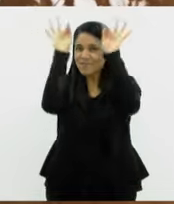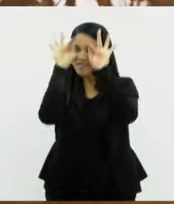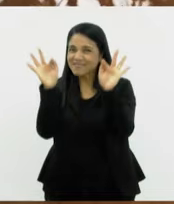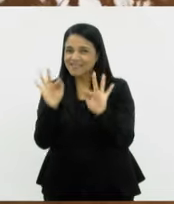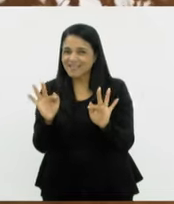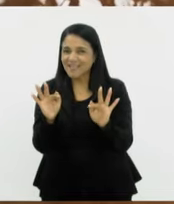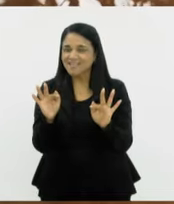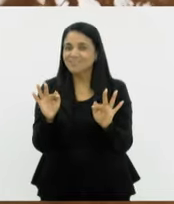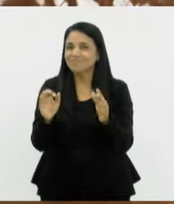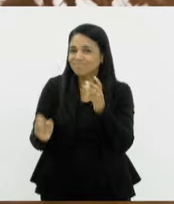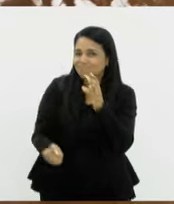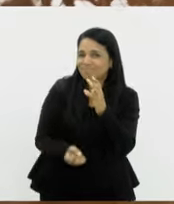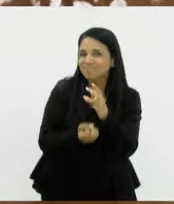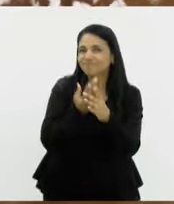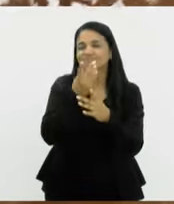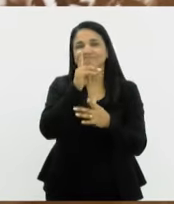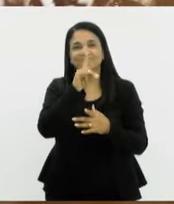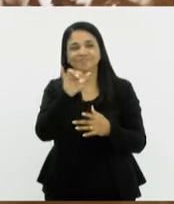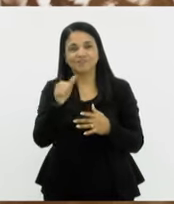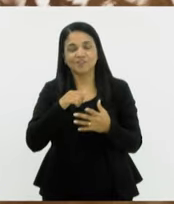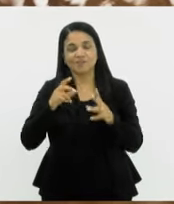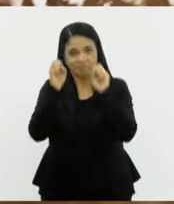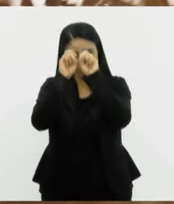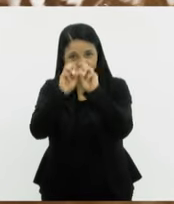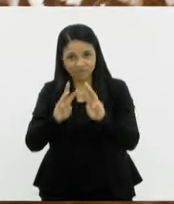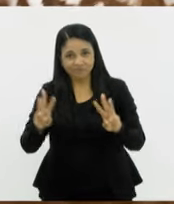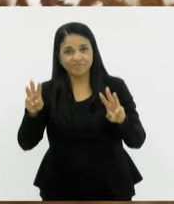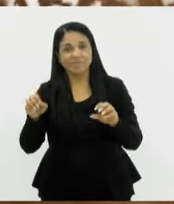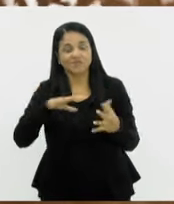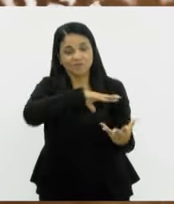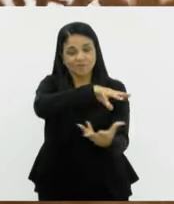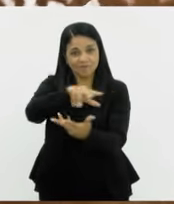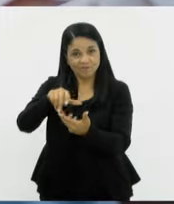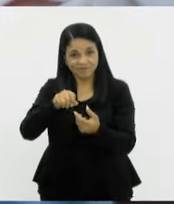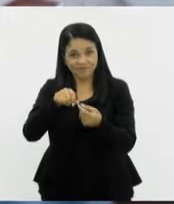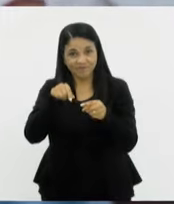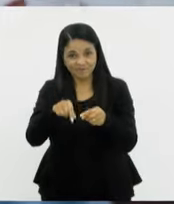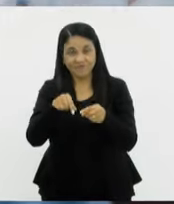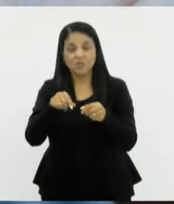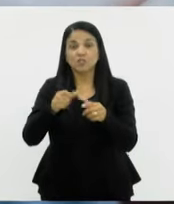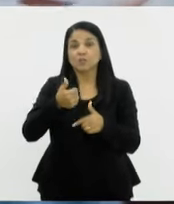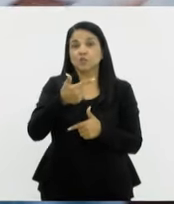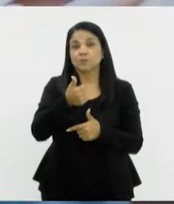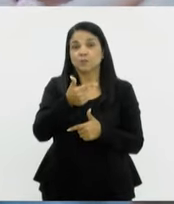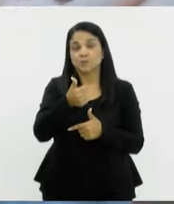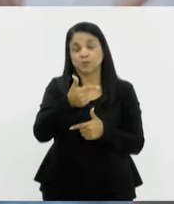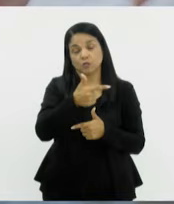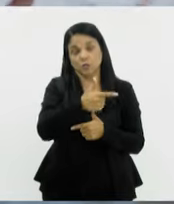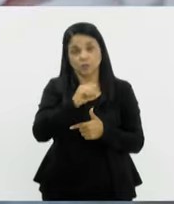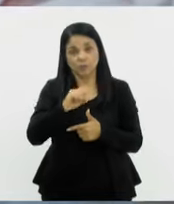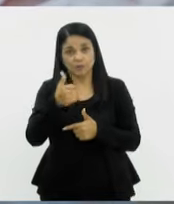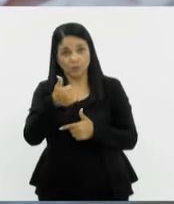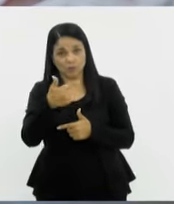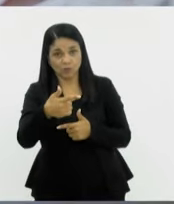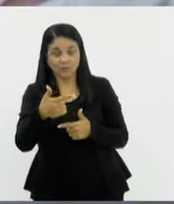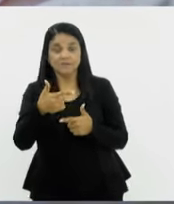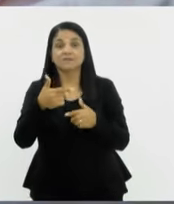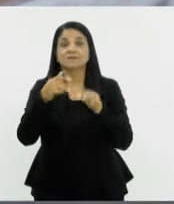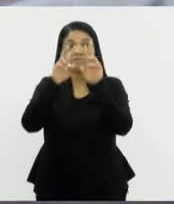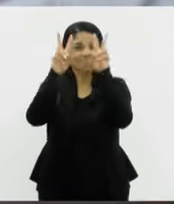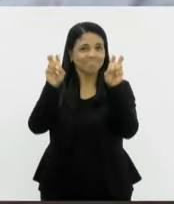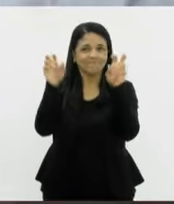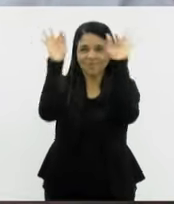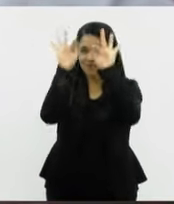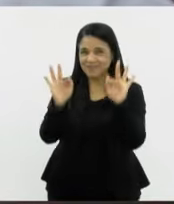A data foi criada pela Organização das Nações Unidas em 2012, com o objetivo de promover a felicidade e a alegria entre